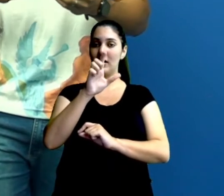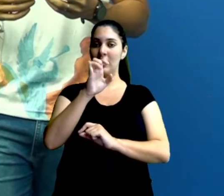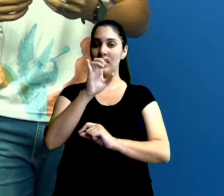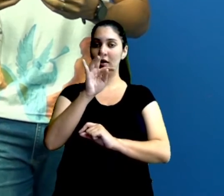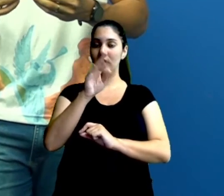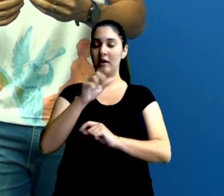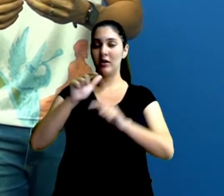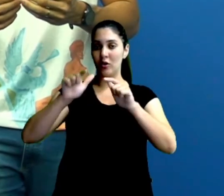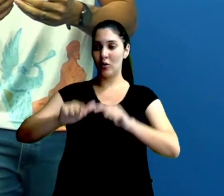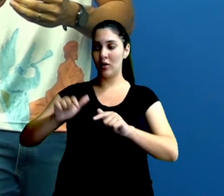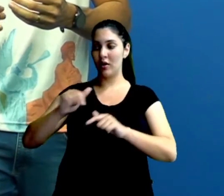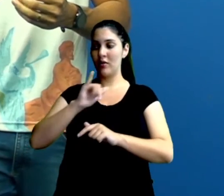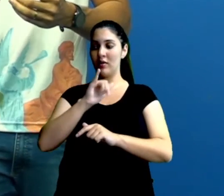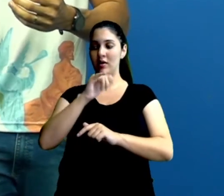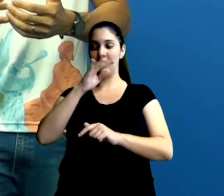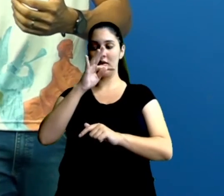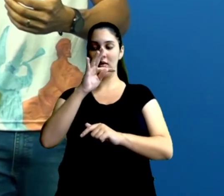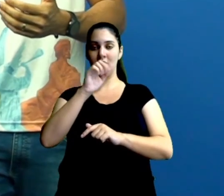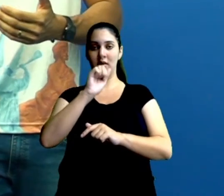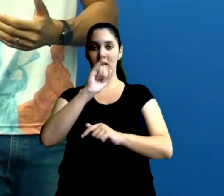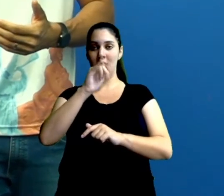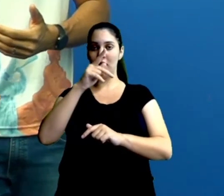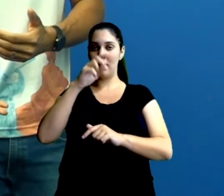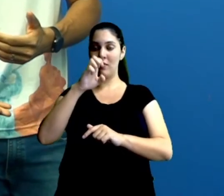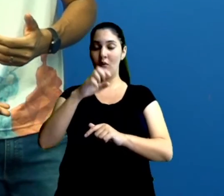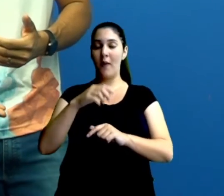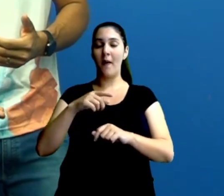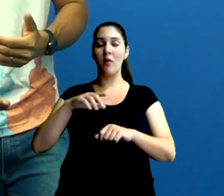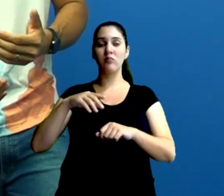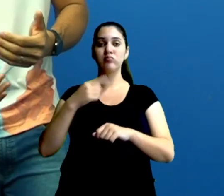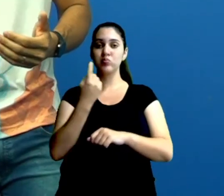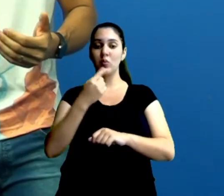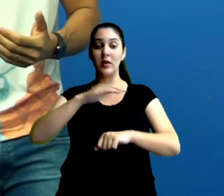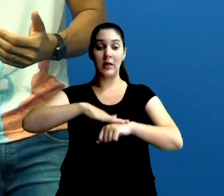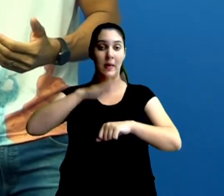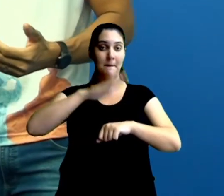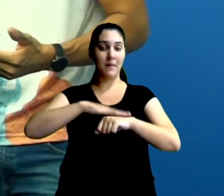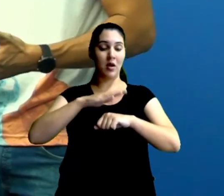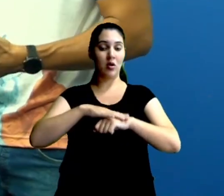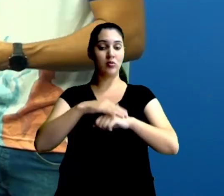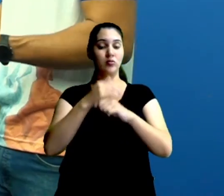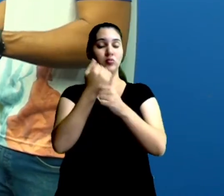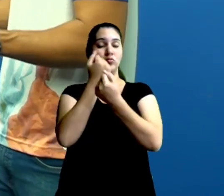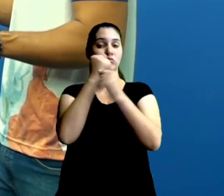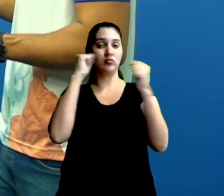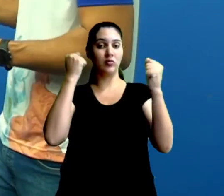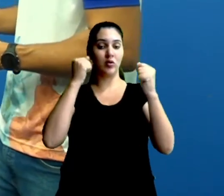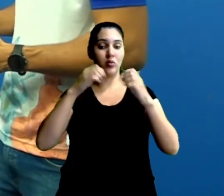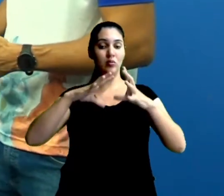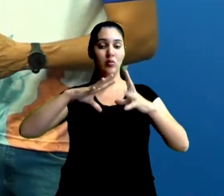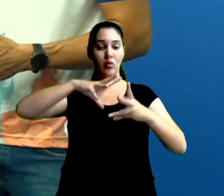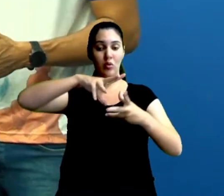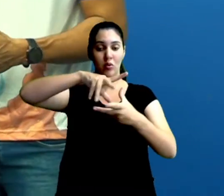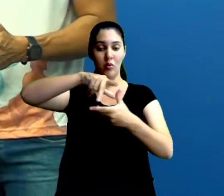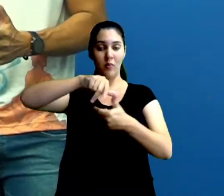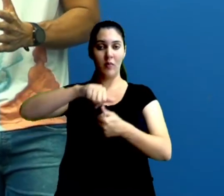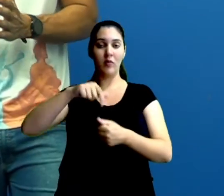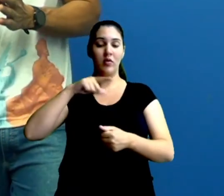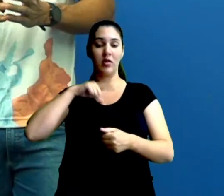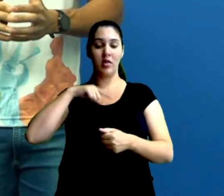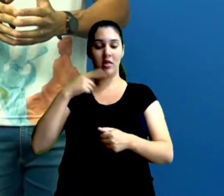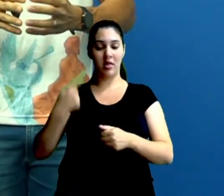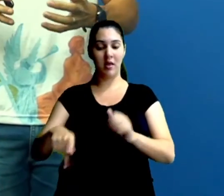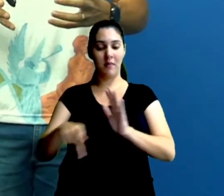é a maior usina, uma das maiores usinas hidrelétricas do mundo, tá certo? E pertence aqui ao